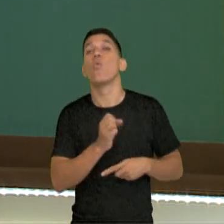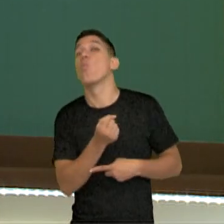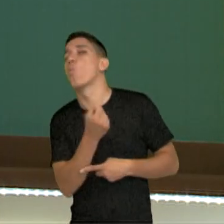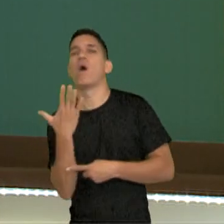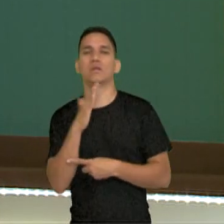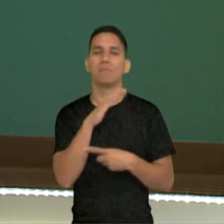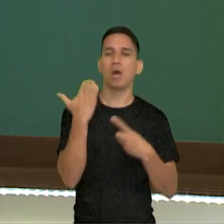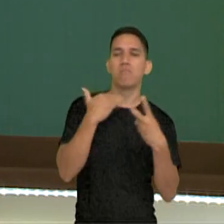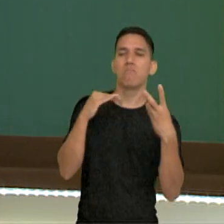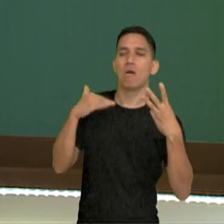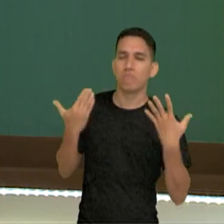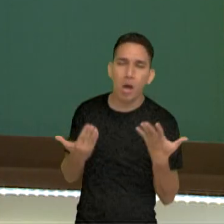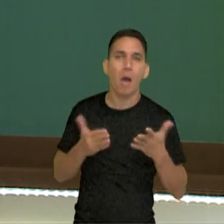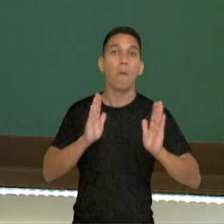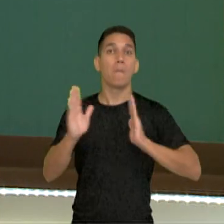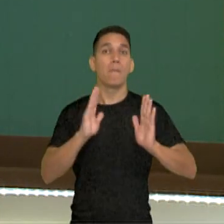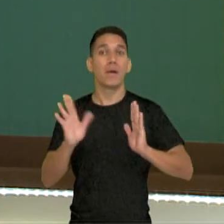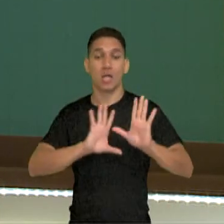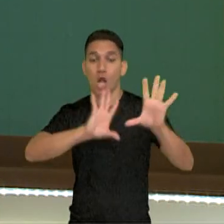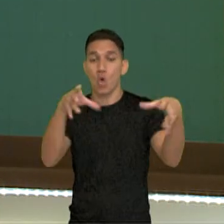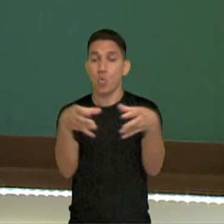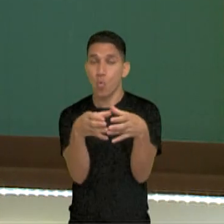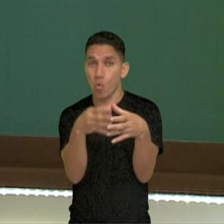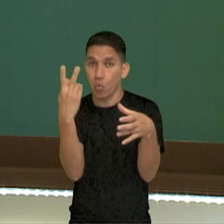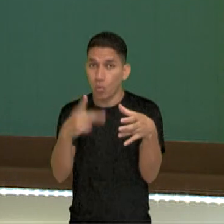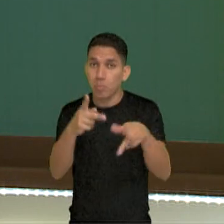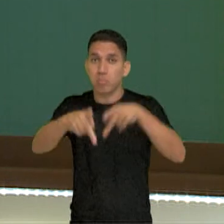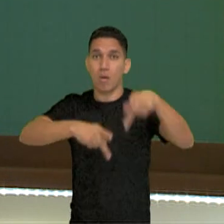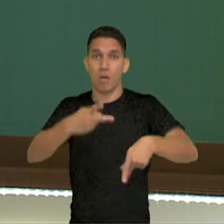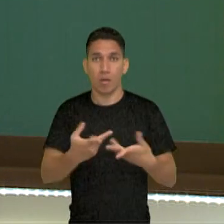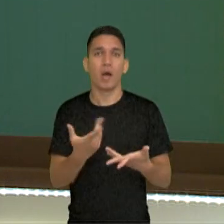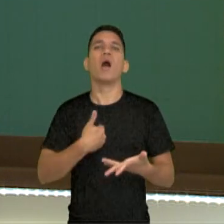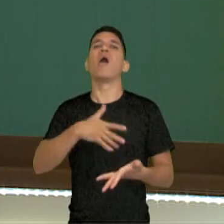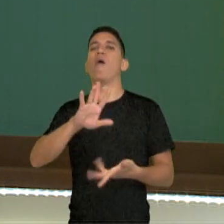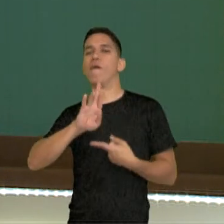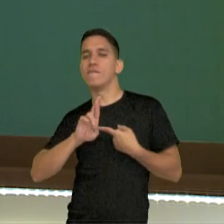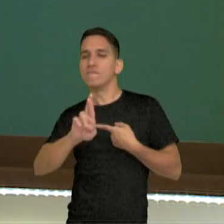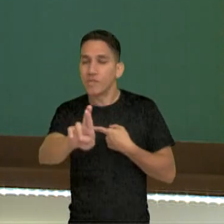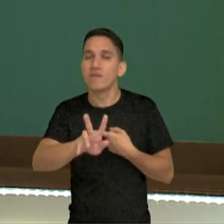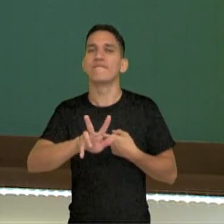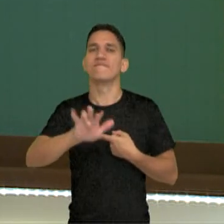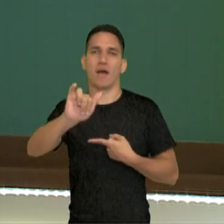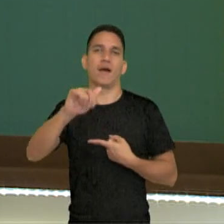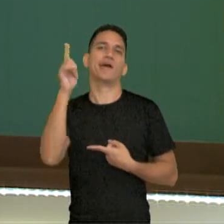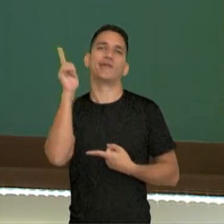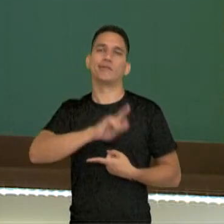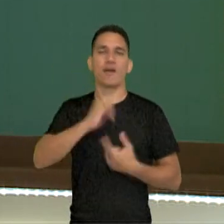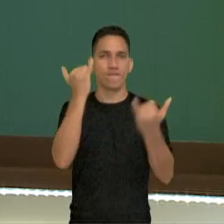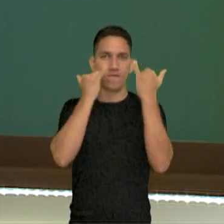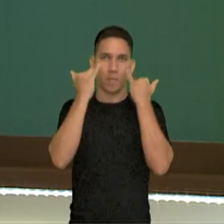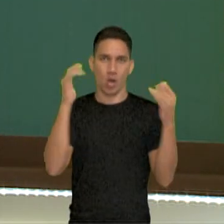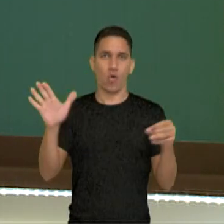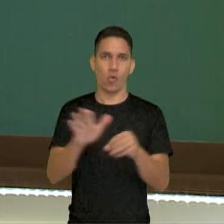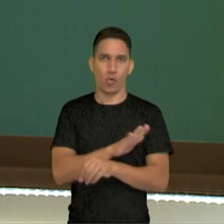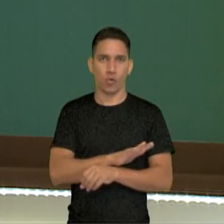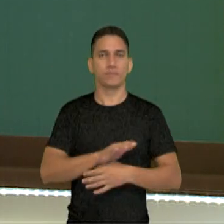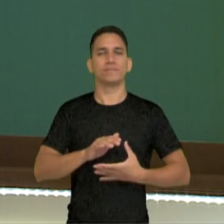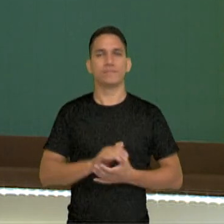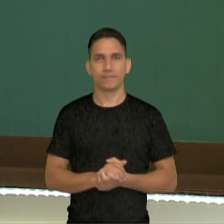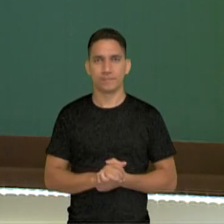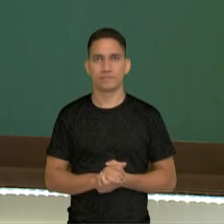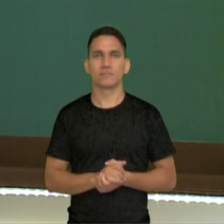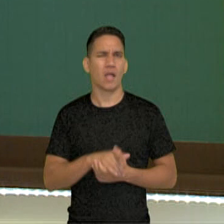num determinado período naquele grupo de população, para eu ter como resultado ali a informação das taxas de